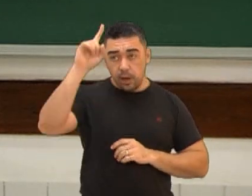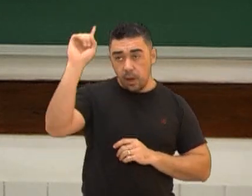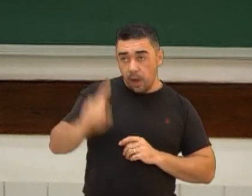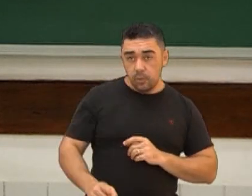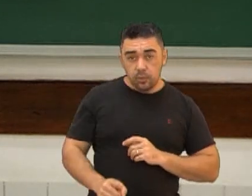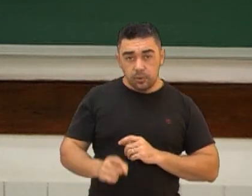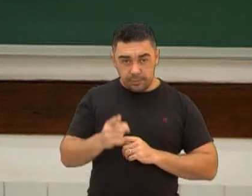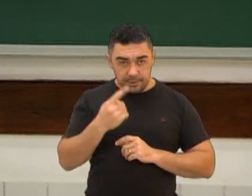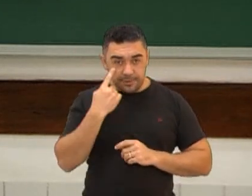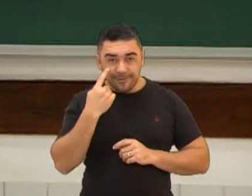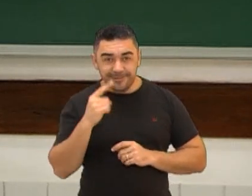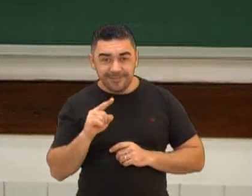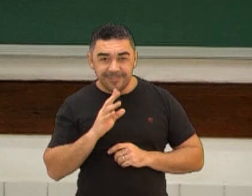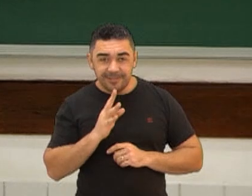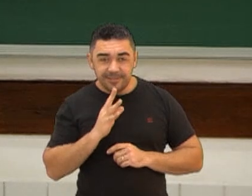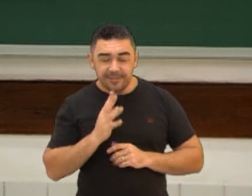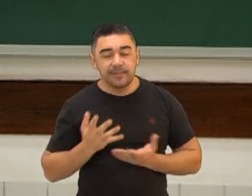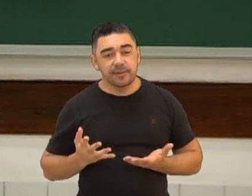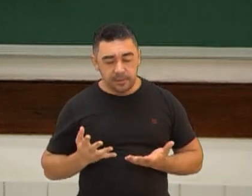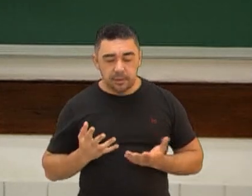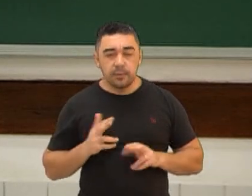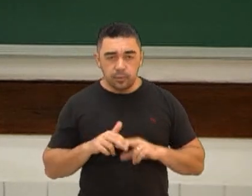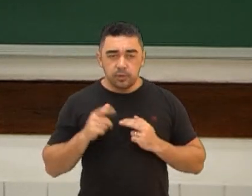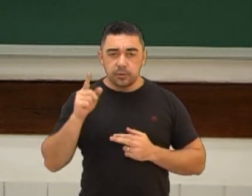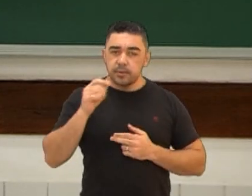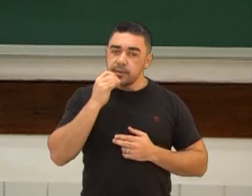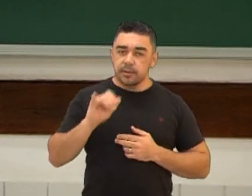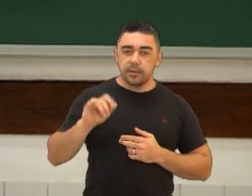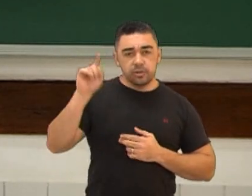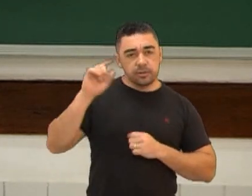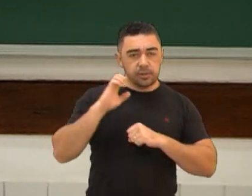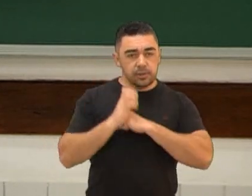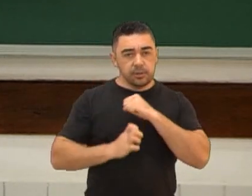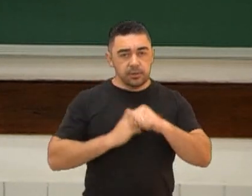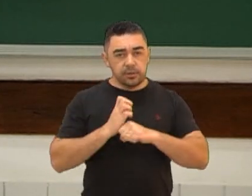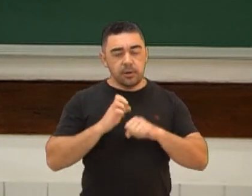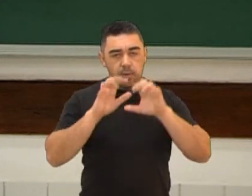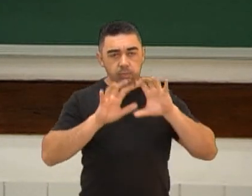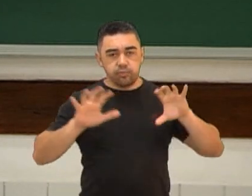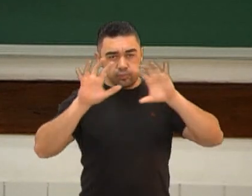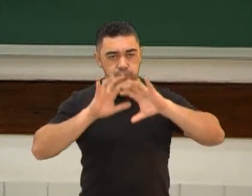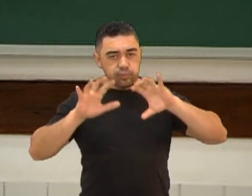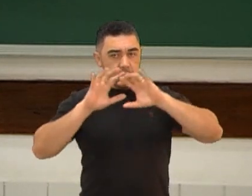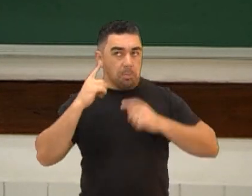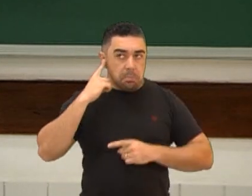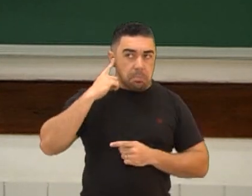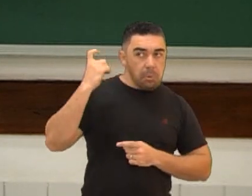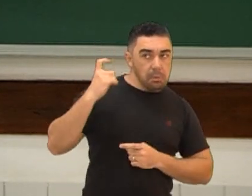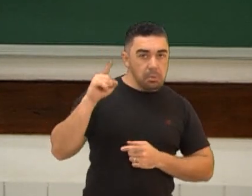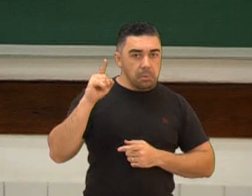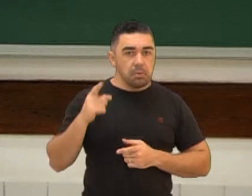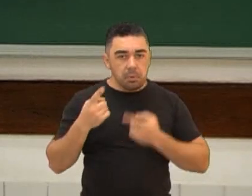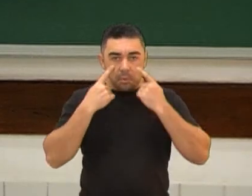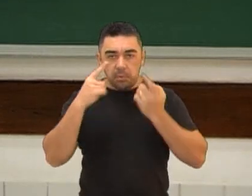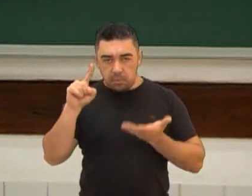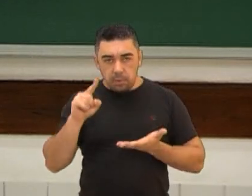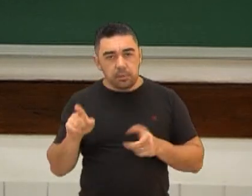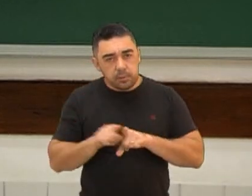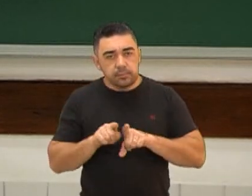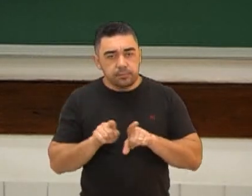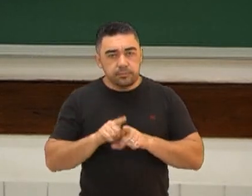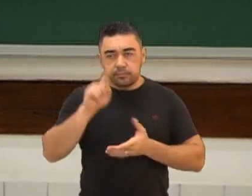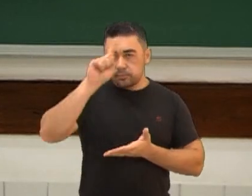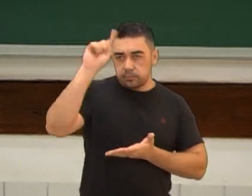por aí, né? Vocês veem raio, né? Quando vai fazer uma tempestade, lá se vê aquele trovão, né? E